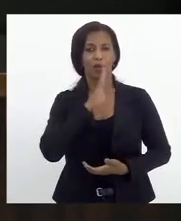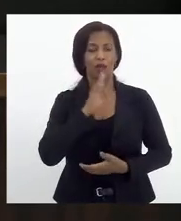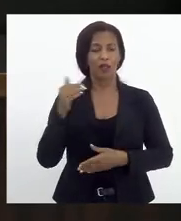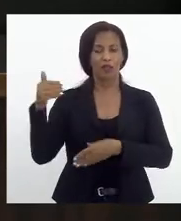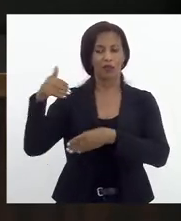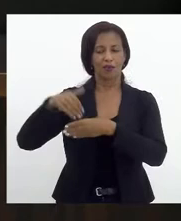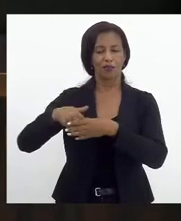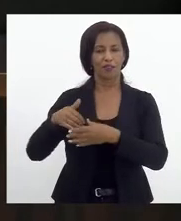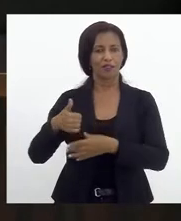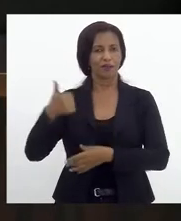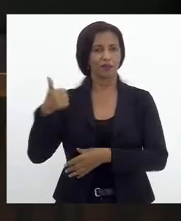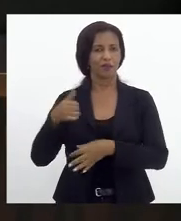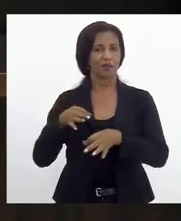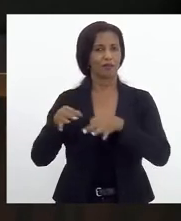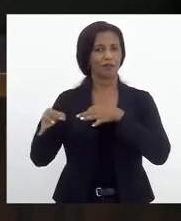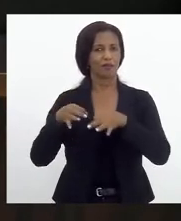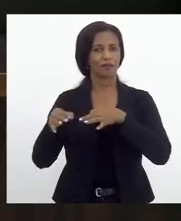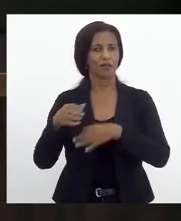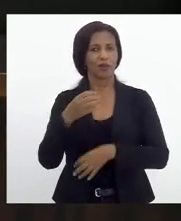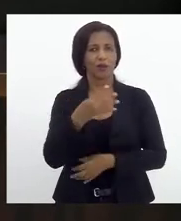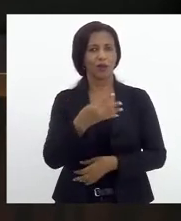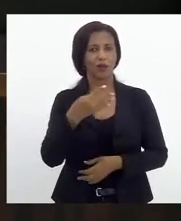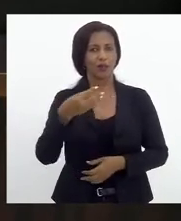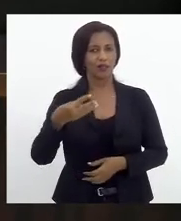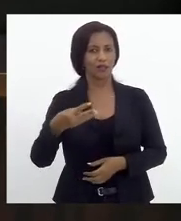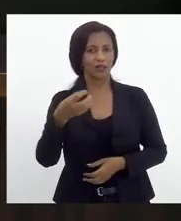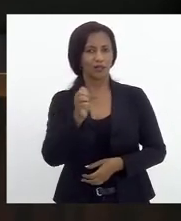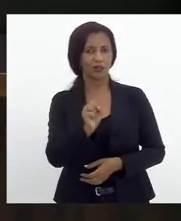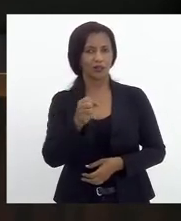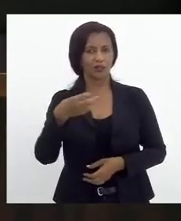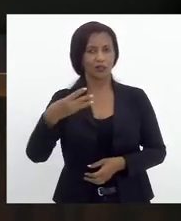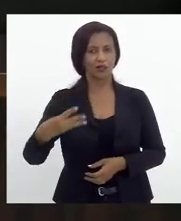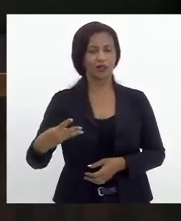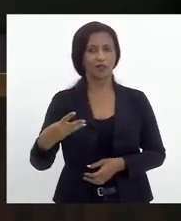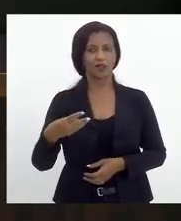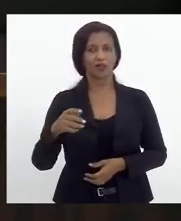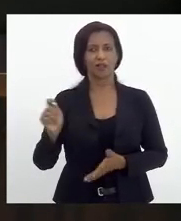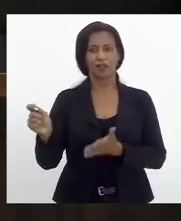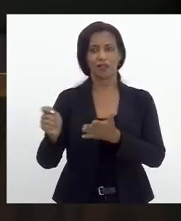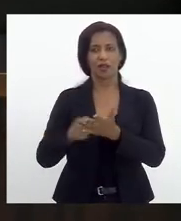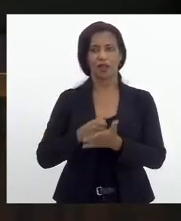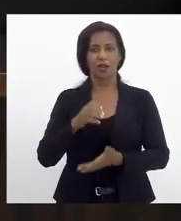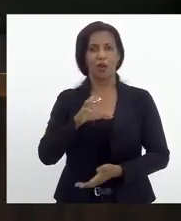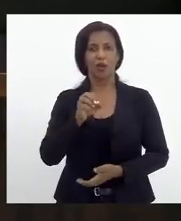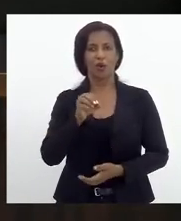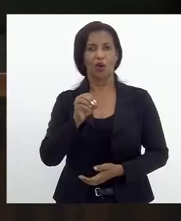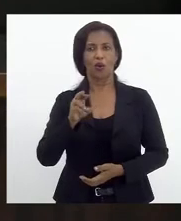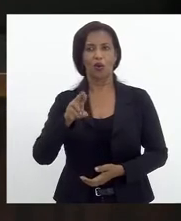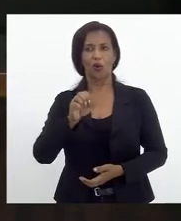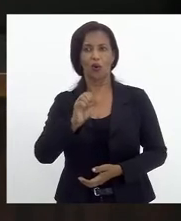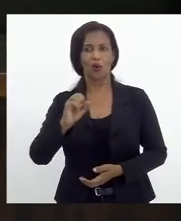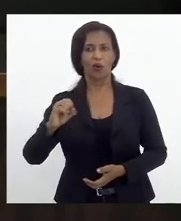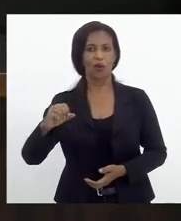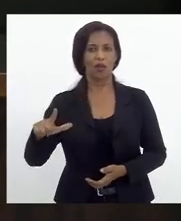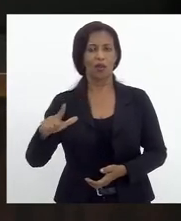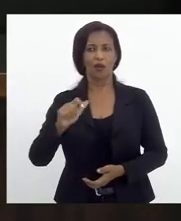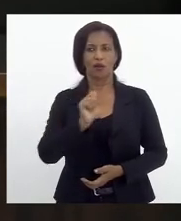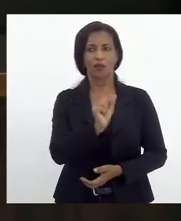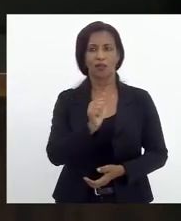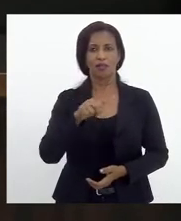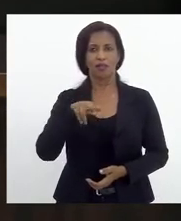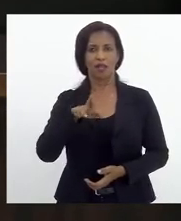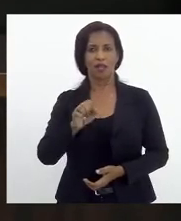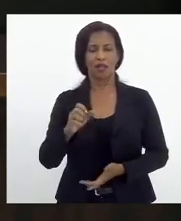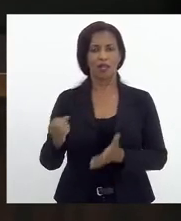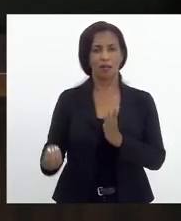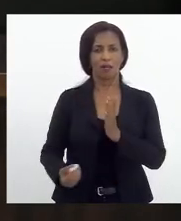votação em primeira discussão, projeto de lei 4383, de autoria do deputado Coronel Salema, que autoriza o Poder Executivo